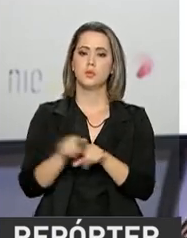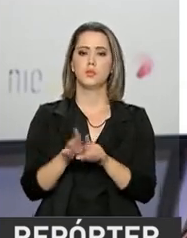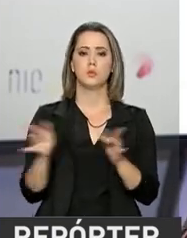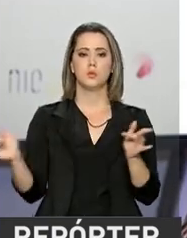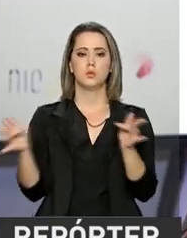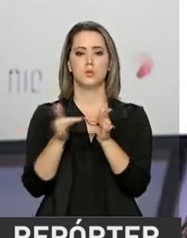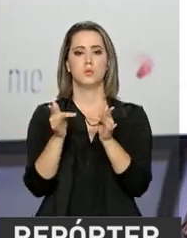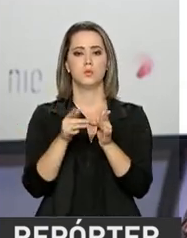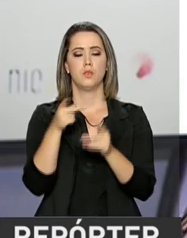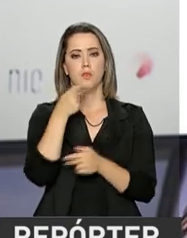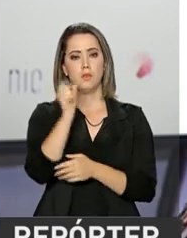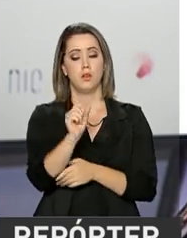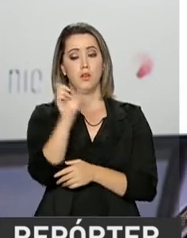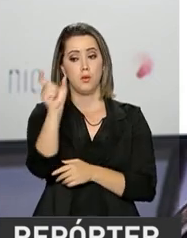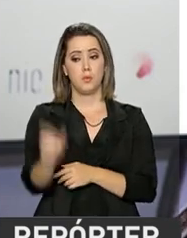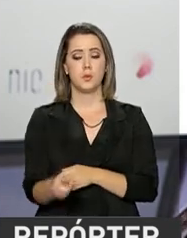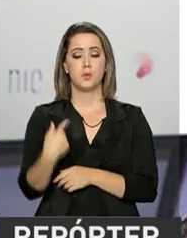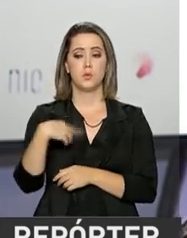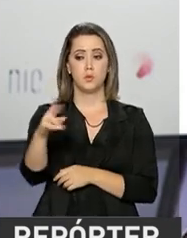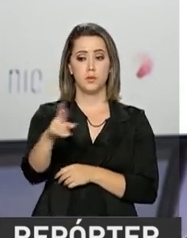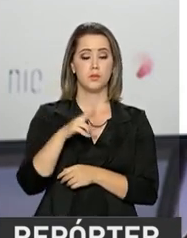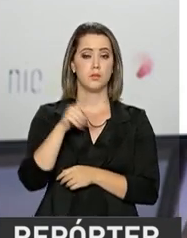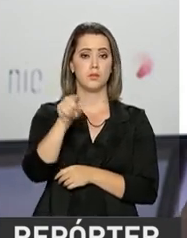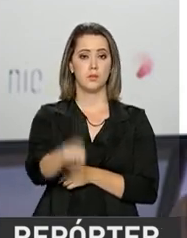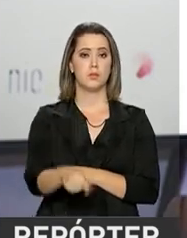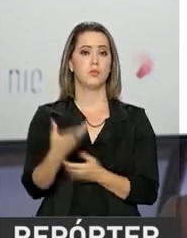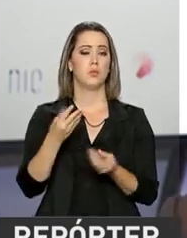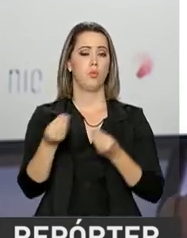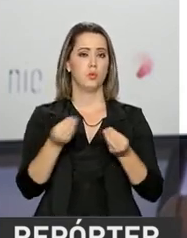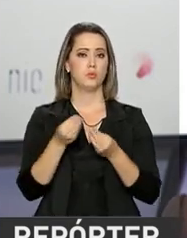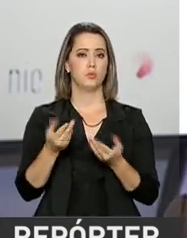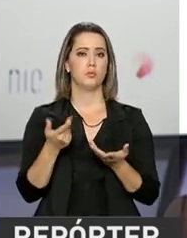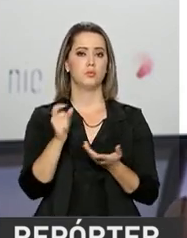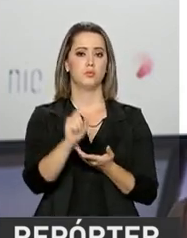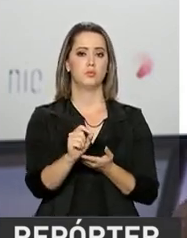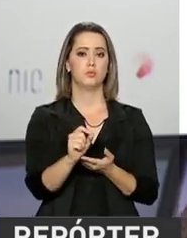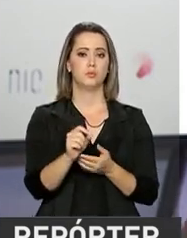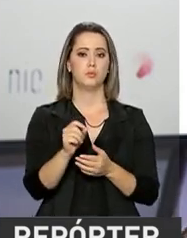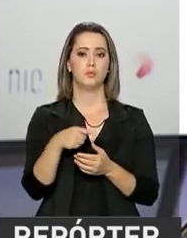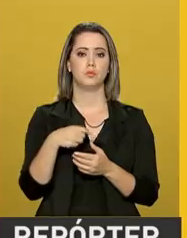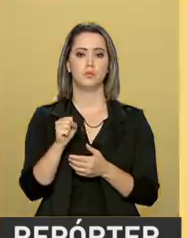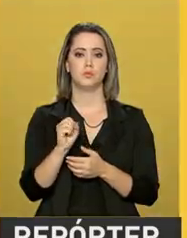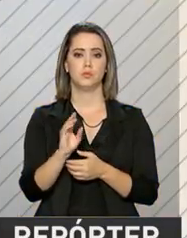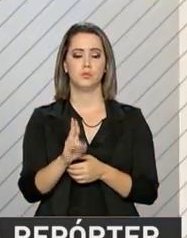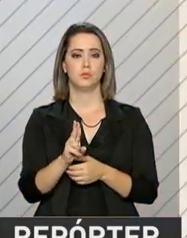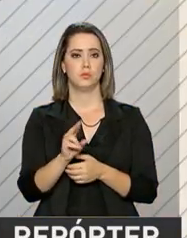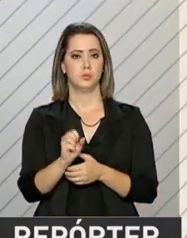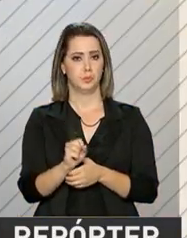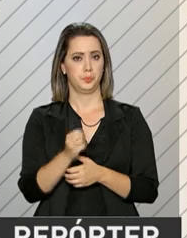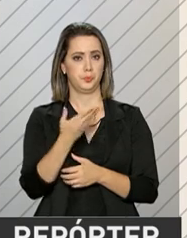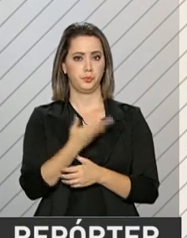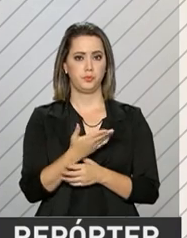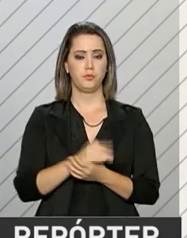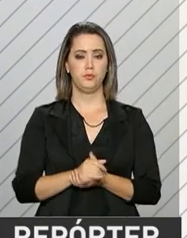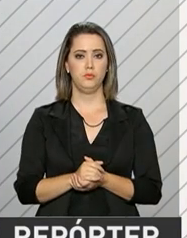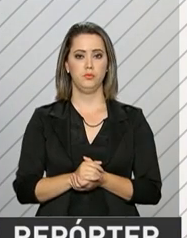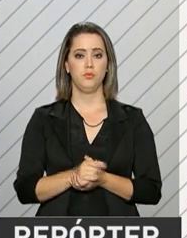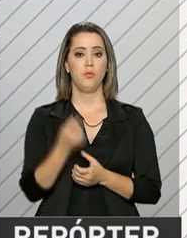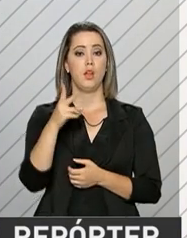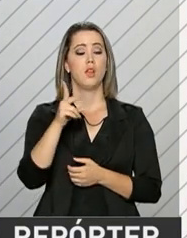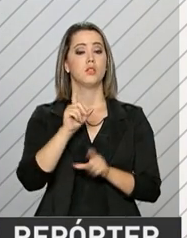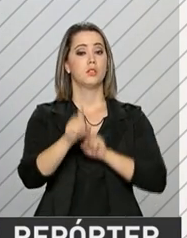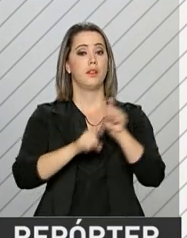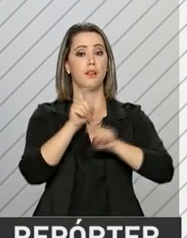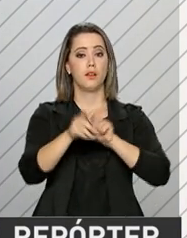conectividade precisamos falar com o cidadão e receber dele avaliação do serviço que ele recebe da do sistema SUS com a digitalização de dados dos